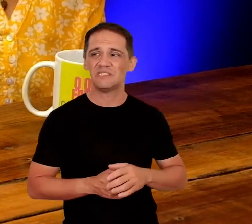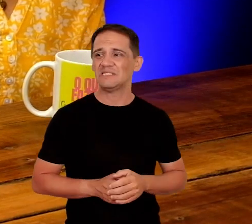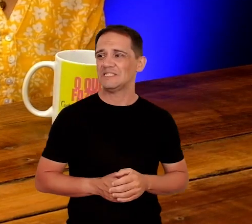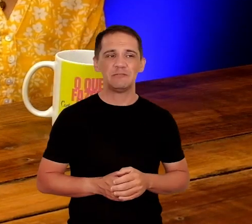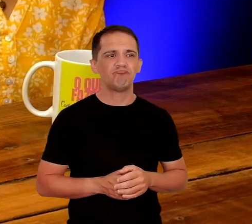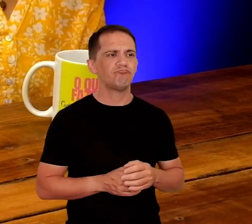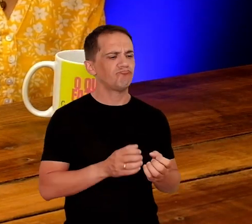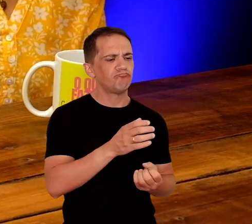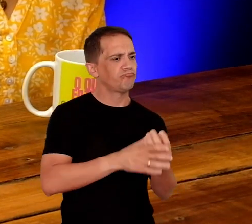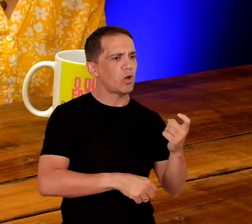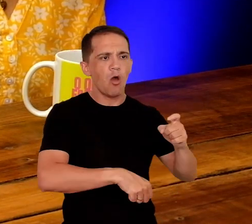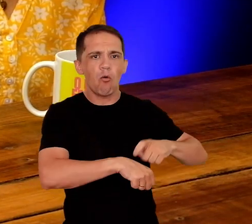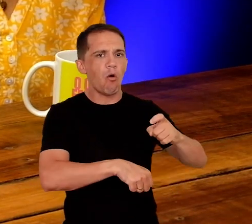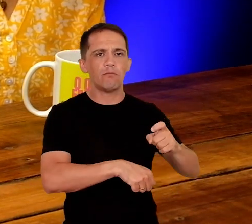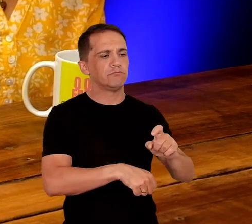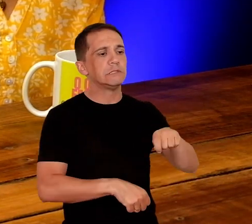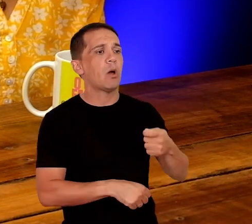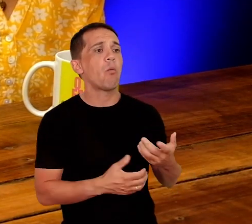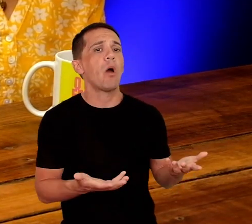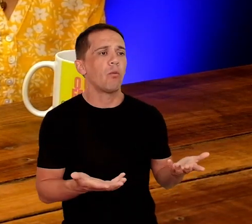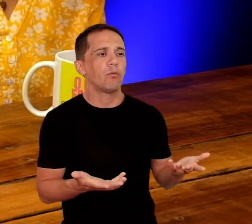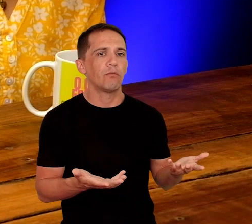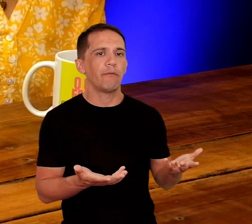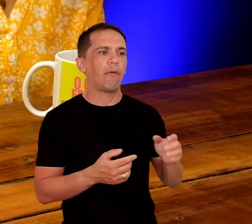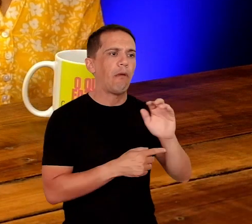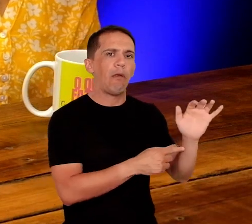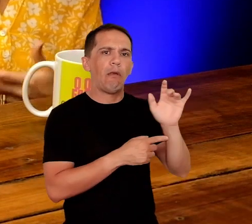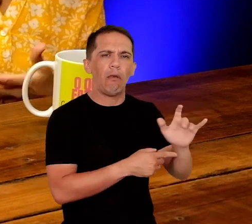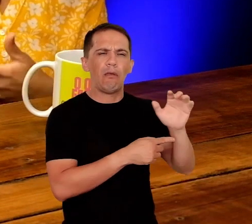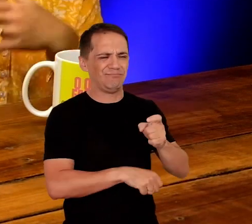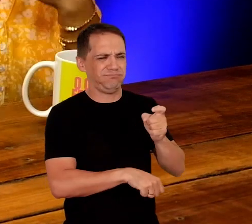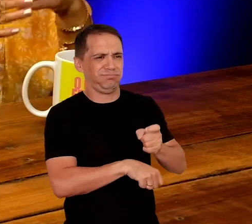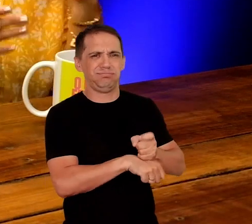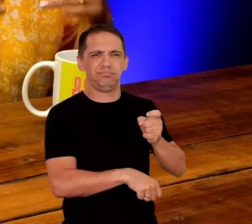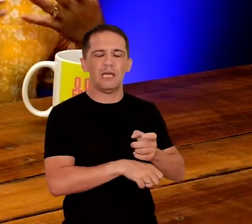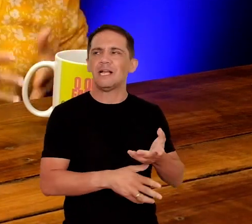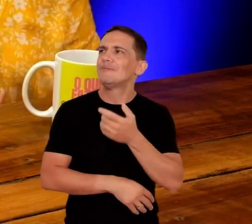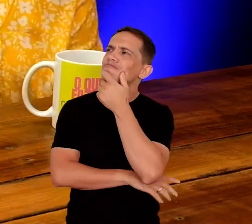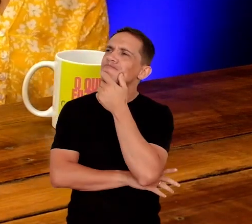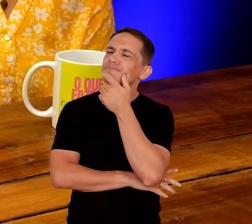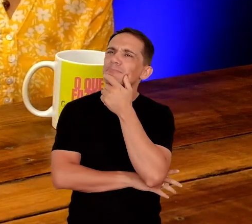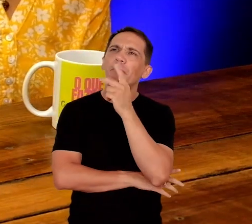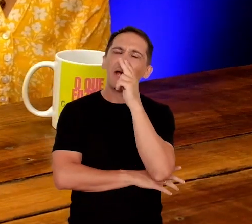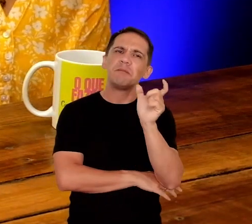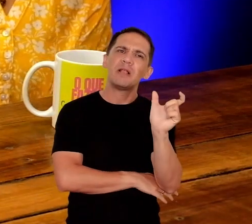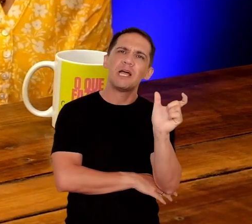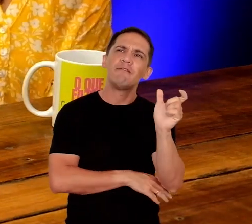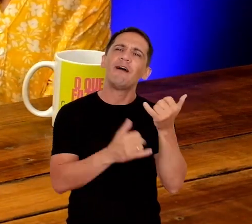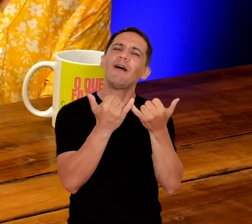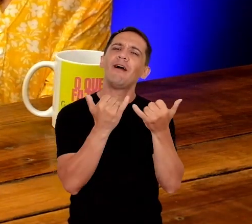Kaizen, a gente não sabia o sinal daquilo na hora, mas vamos criar um sinal agora. Tá, vamos. Para não ficar soletrando. Para não ficar soletrando o tempo inteiro.